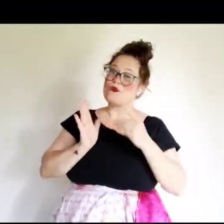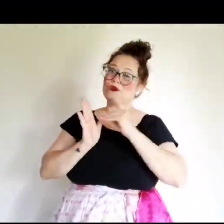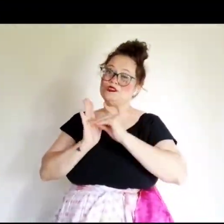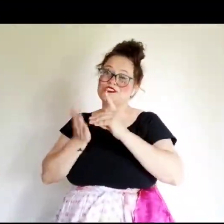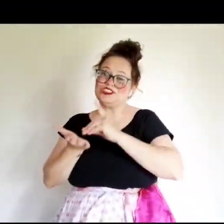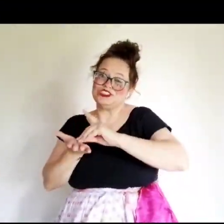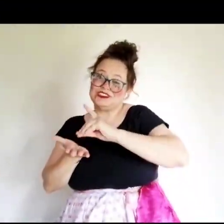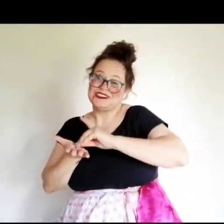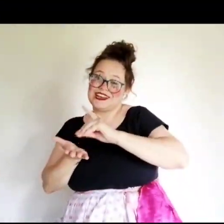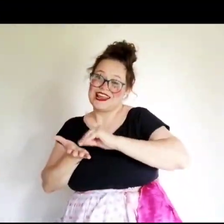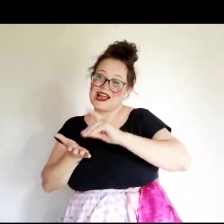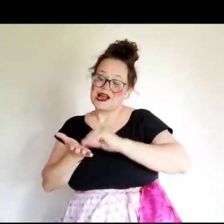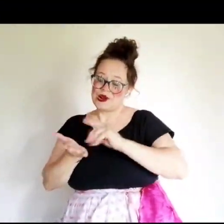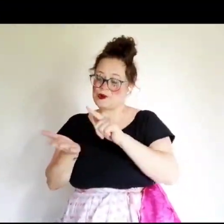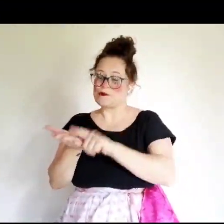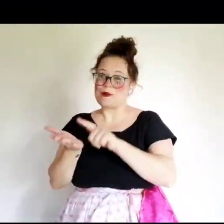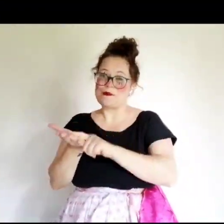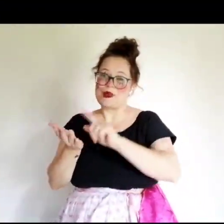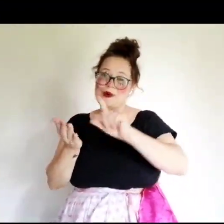pano.